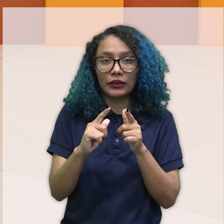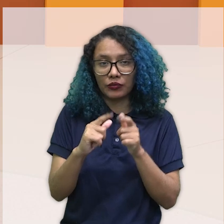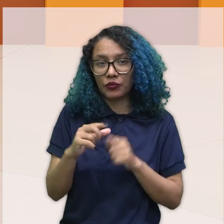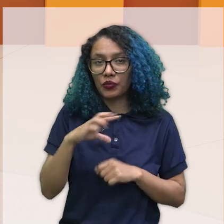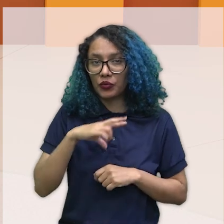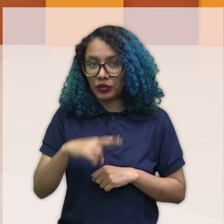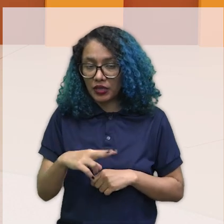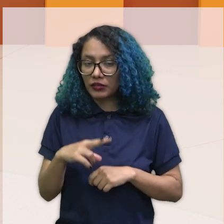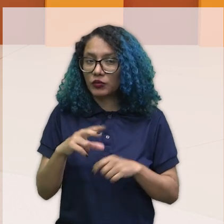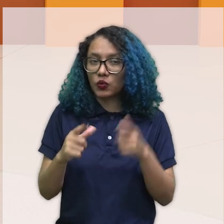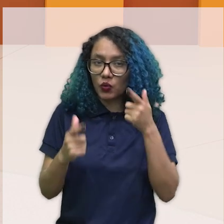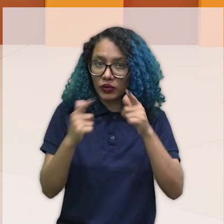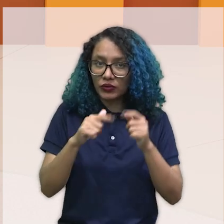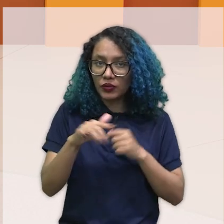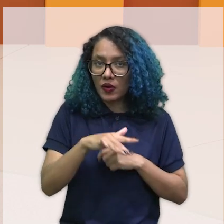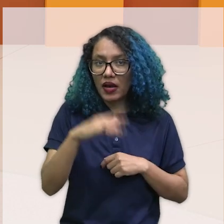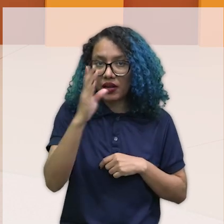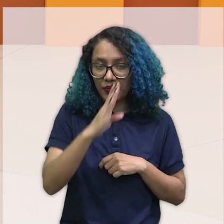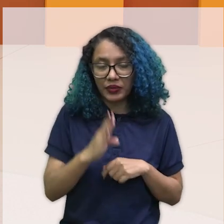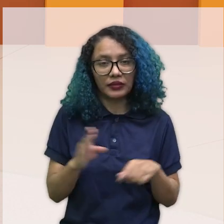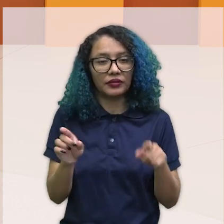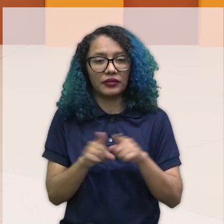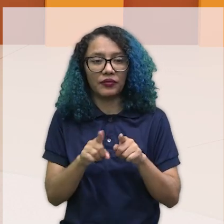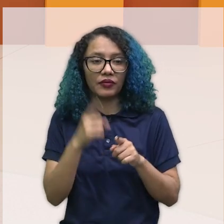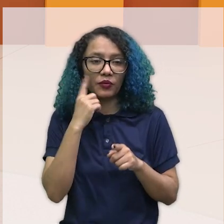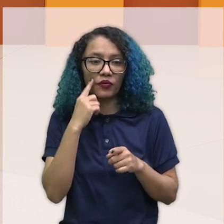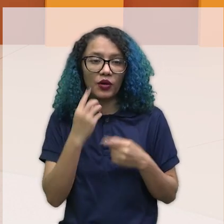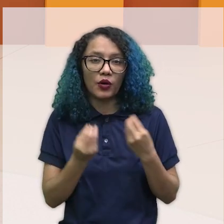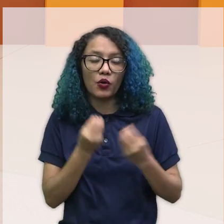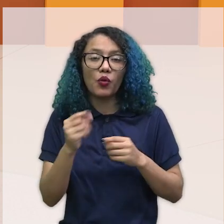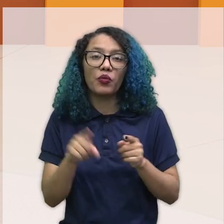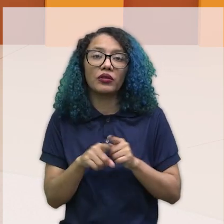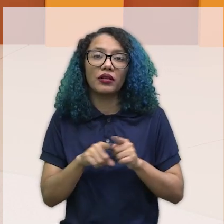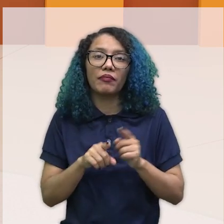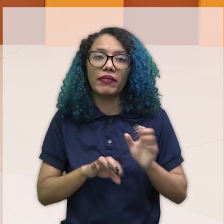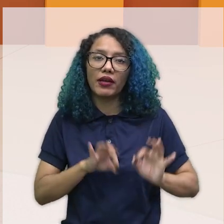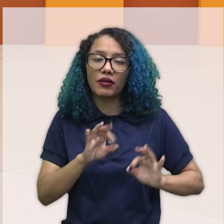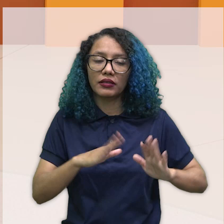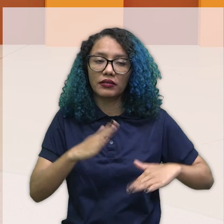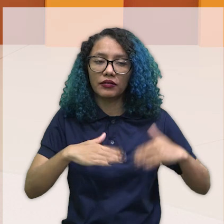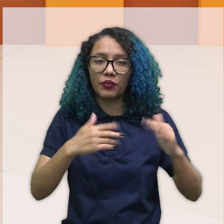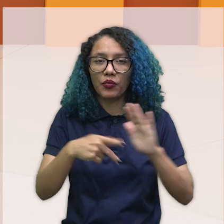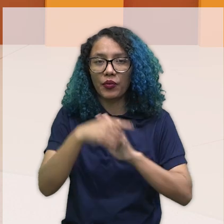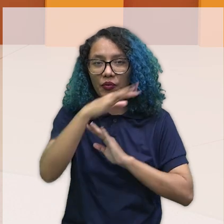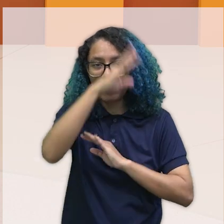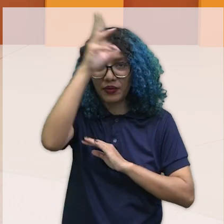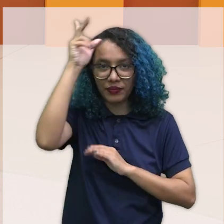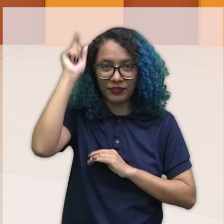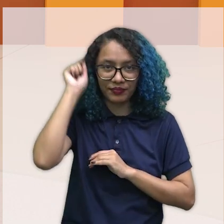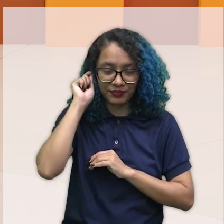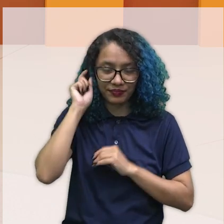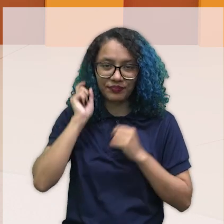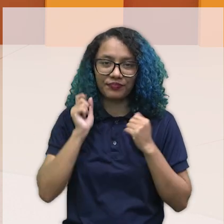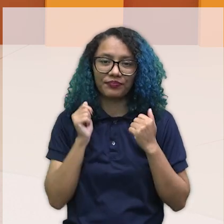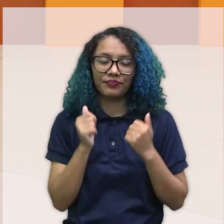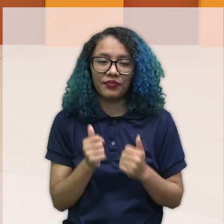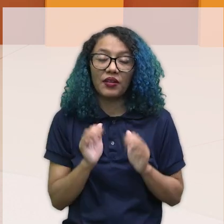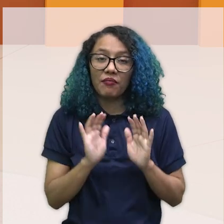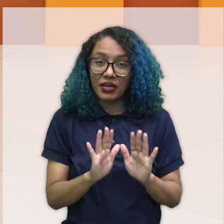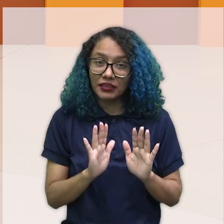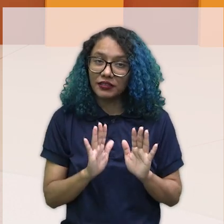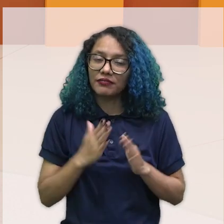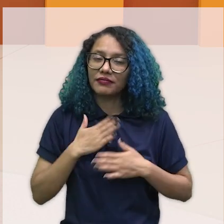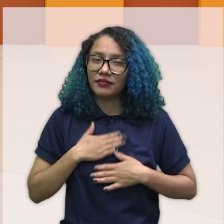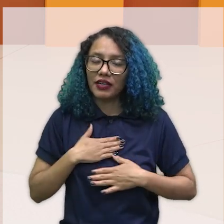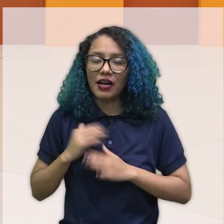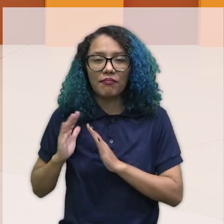portugueses, e vamos compreender também como se deu o processo de formação aqui do estado do Amazonas. Mas a gente vai por etapas, é claro,